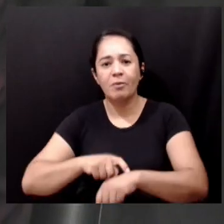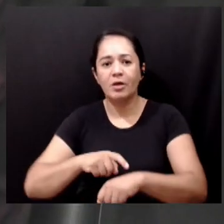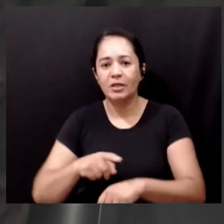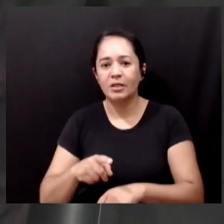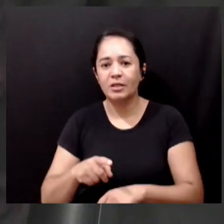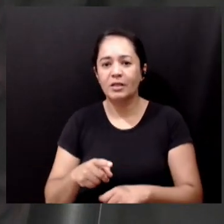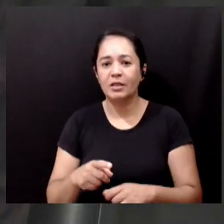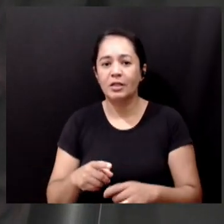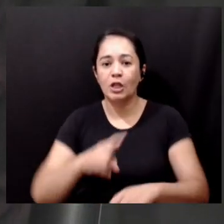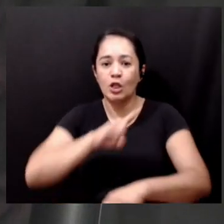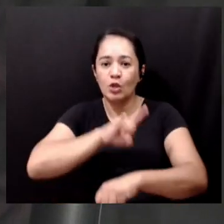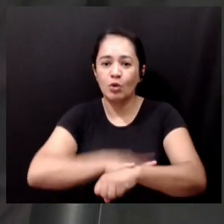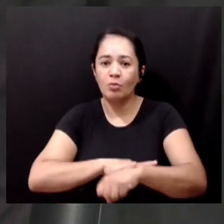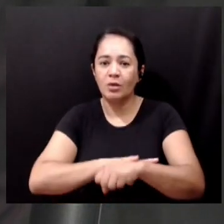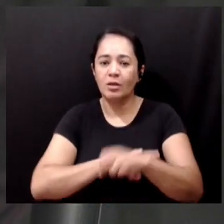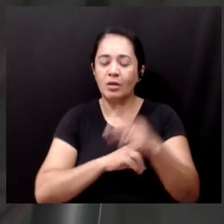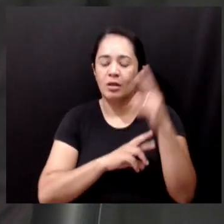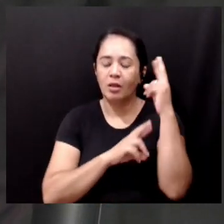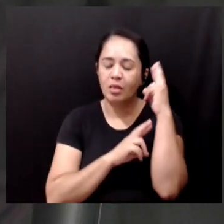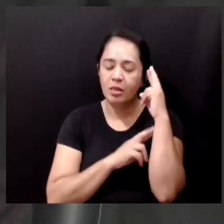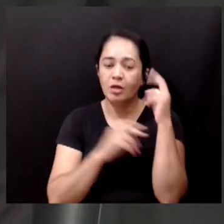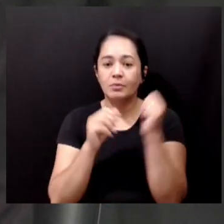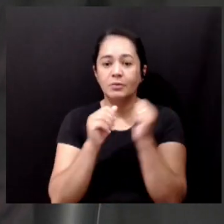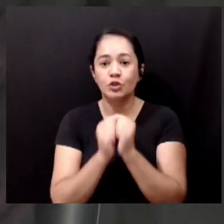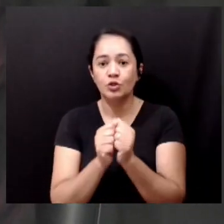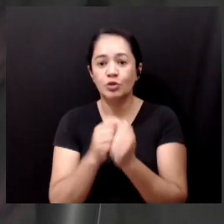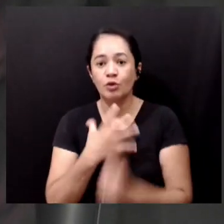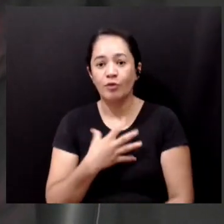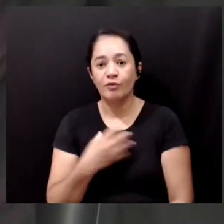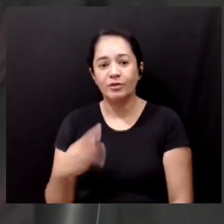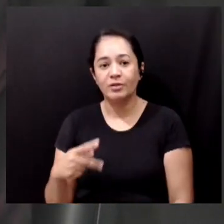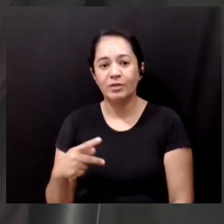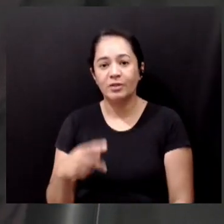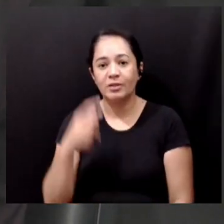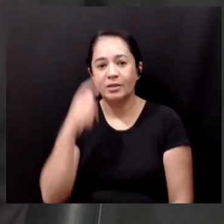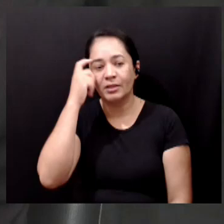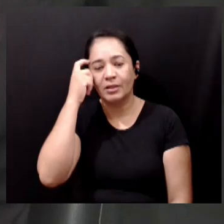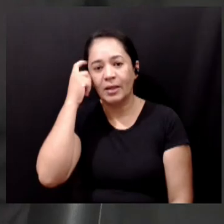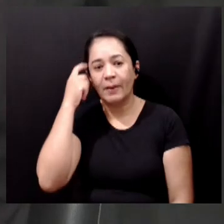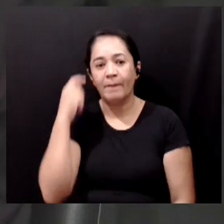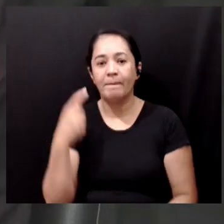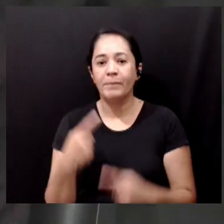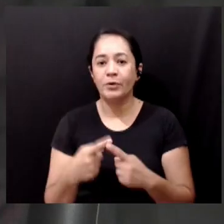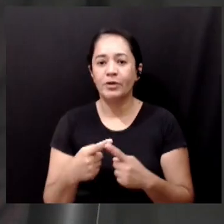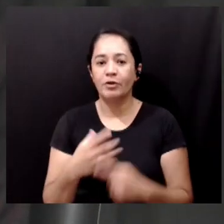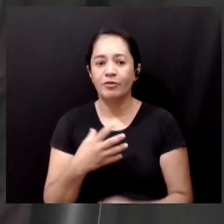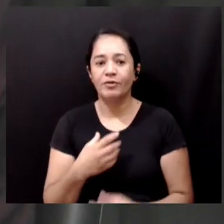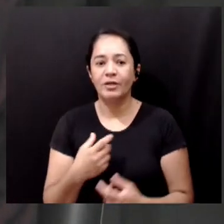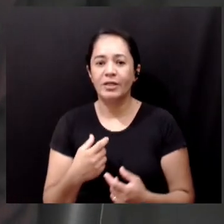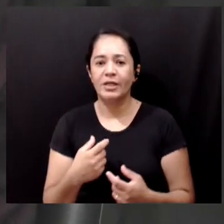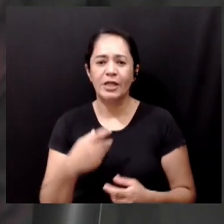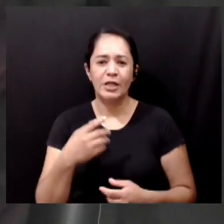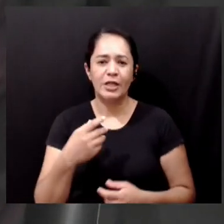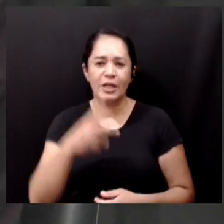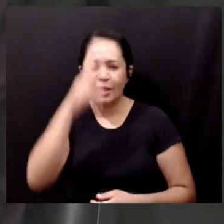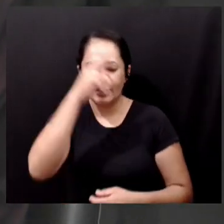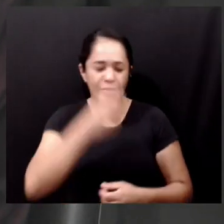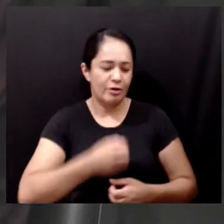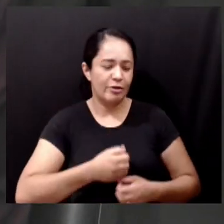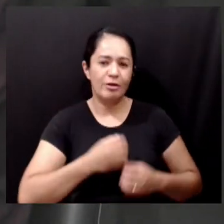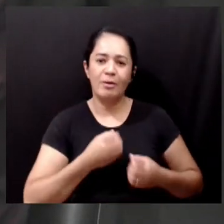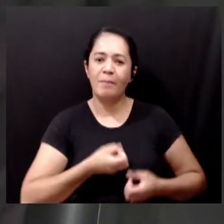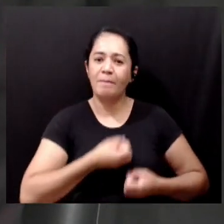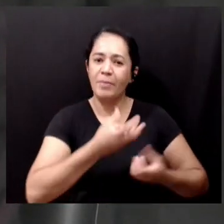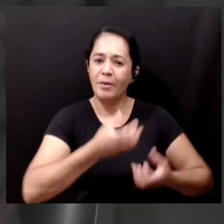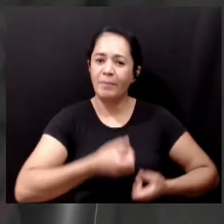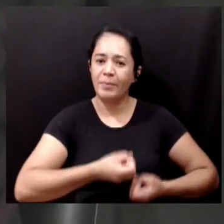filho. E ele, para deixar o filho não entendendo o que estava acontecendo ali, ele conta uma história pro filho, tudo. E você vê